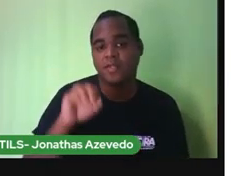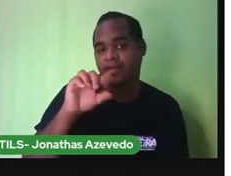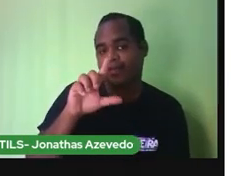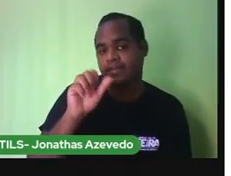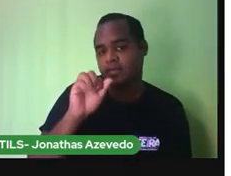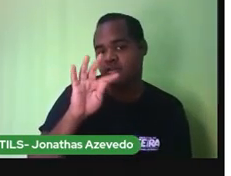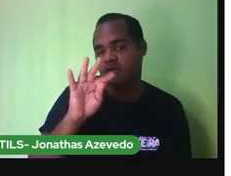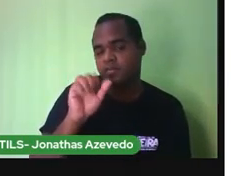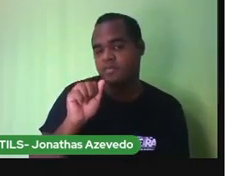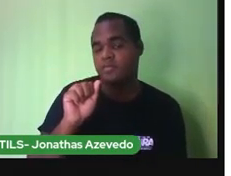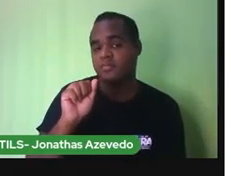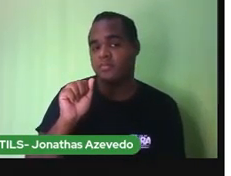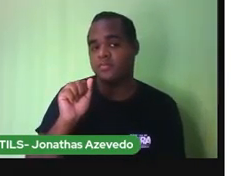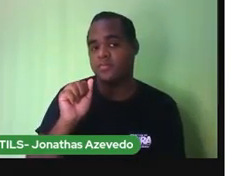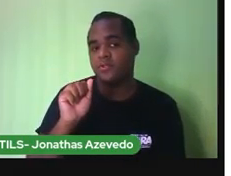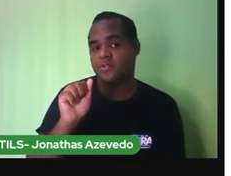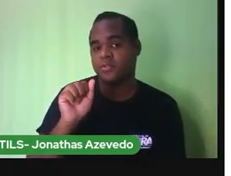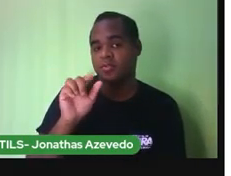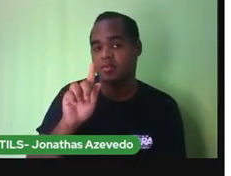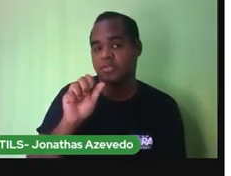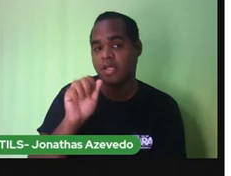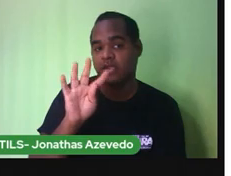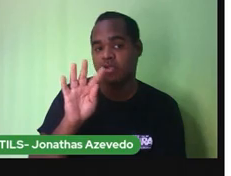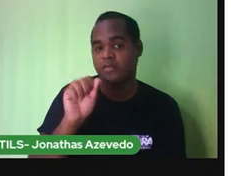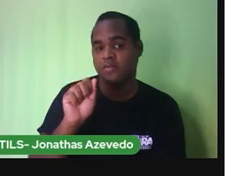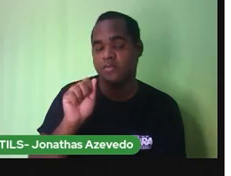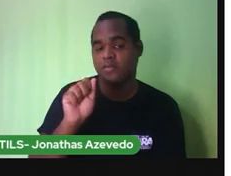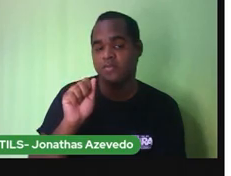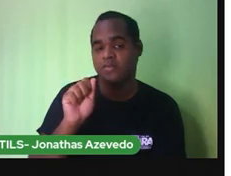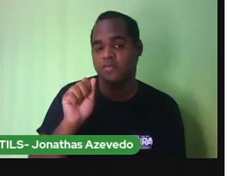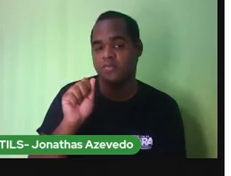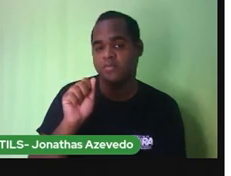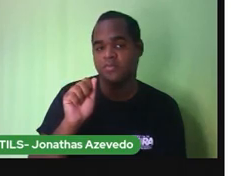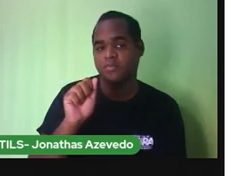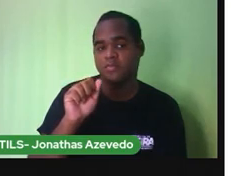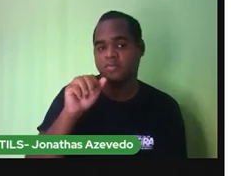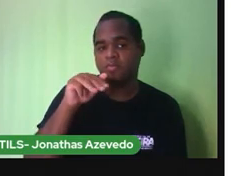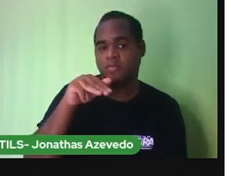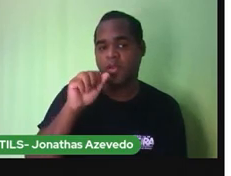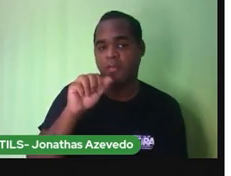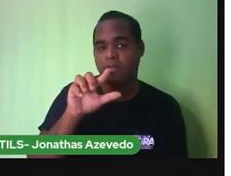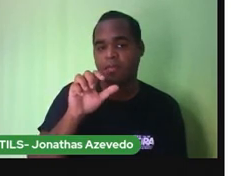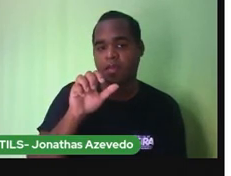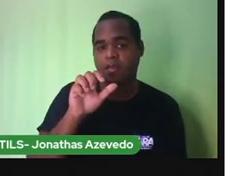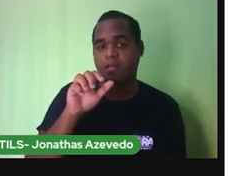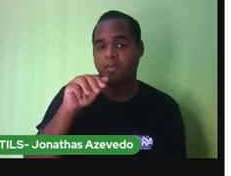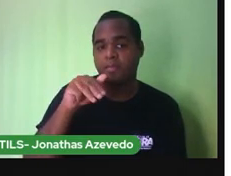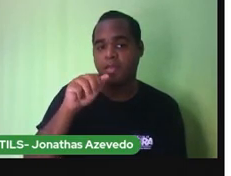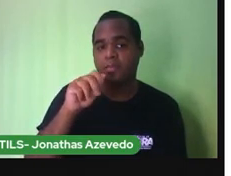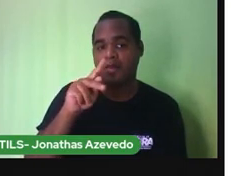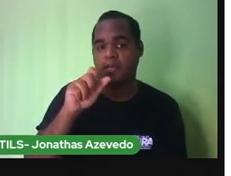lata Oi gata o mapa